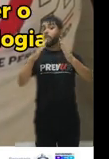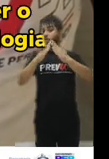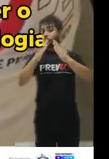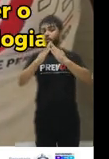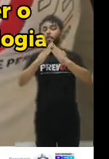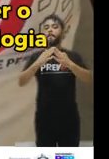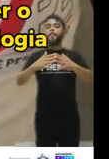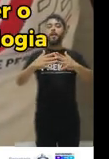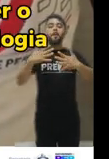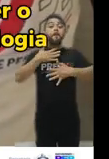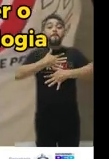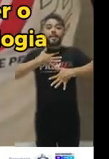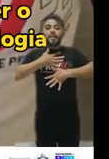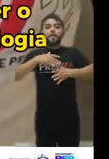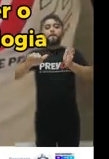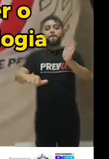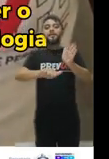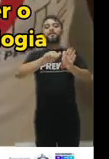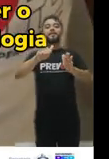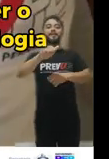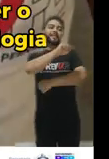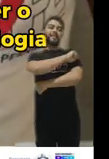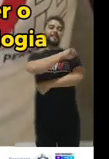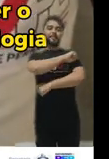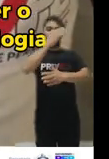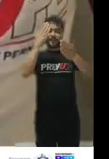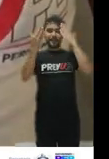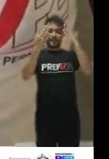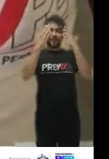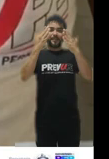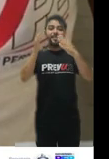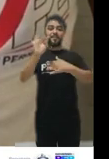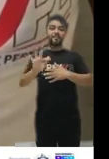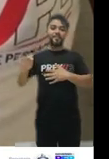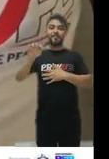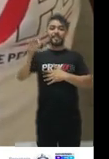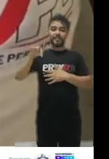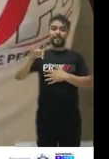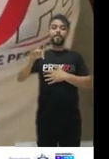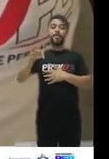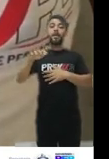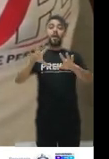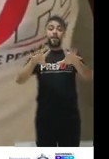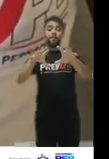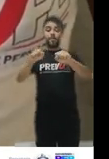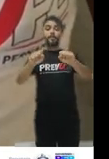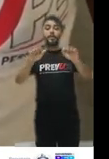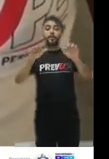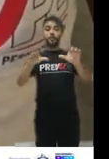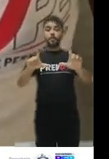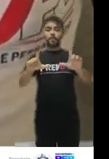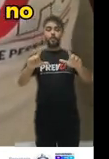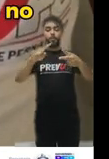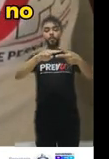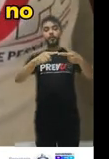e eu tenho o prazer de ser o primeiro aluno de Psicologia dessa faculdade. Com a minha dupla